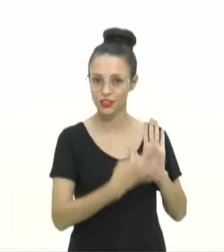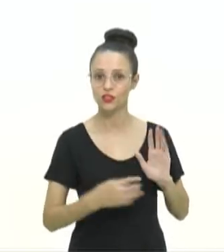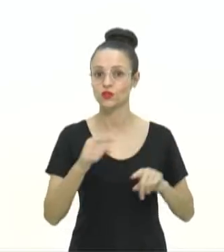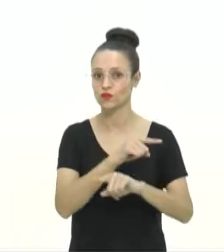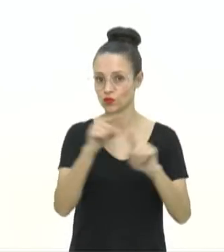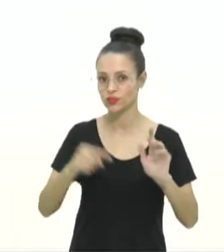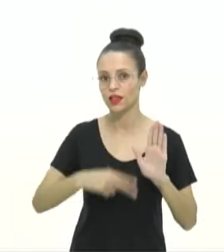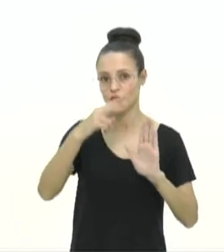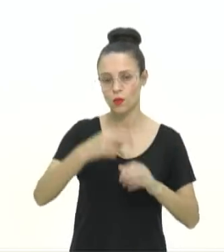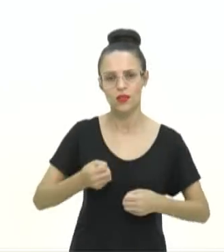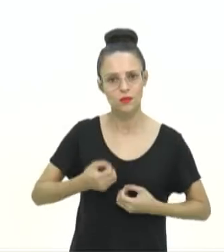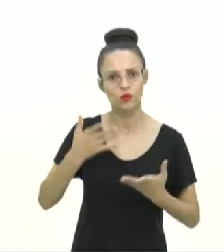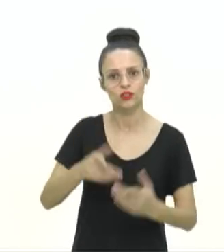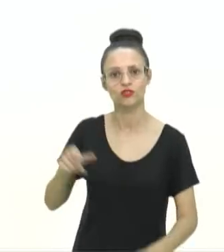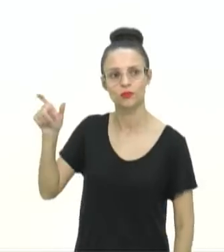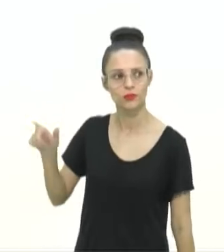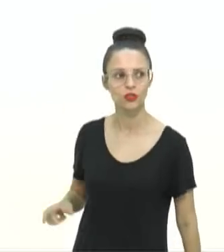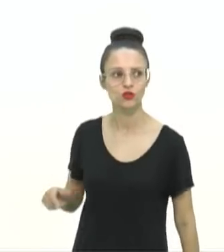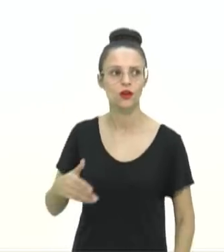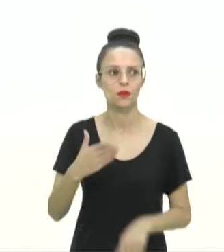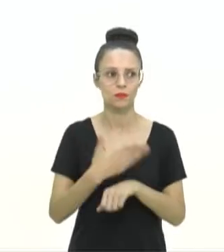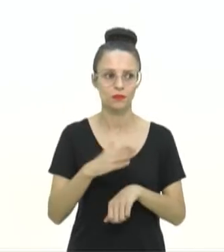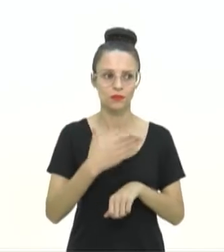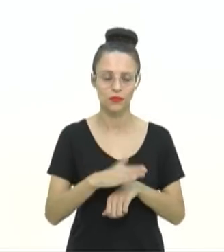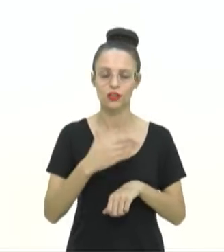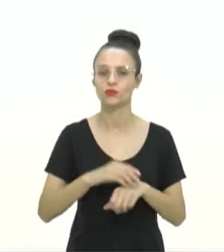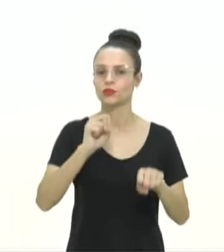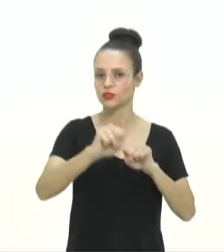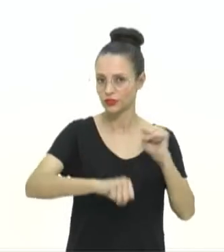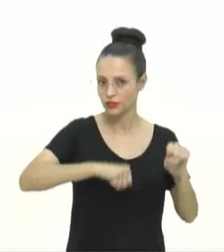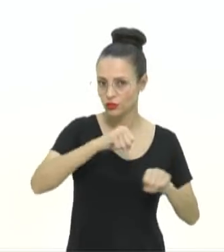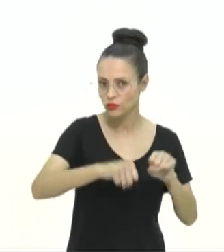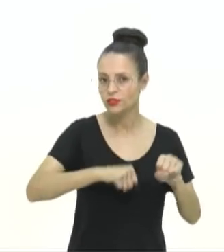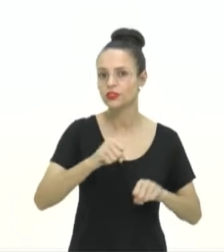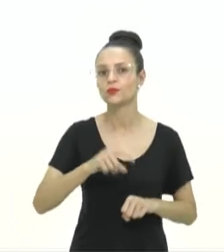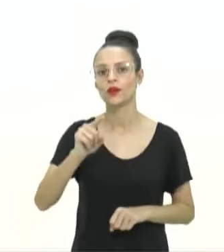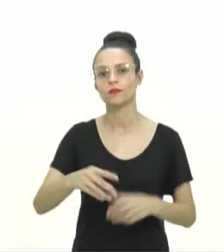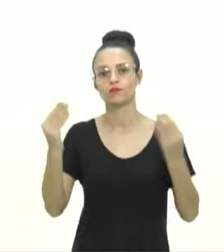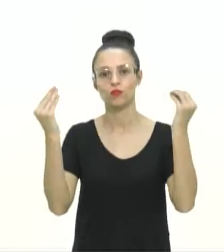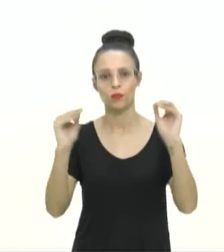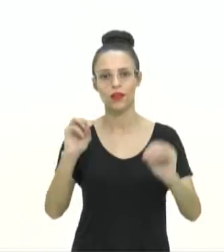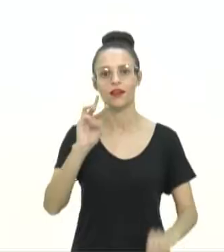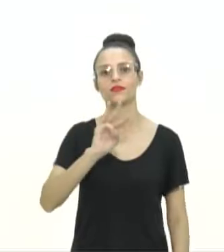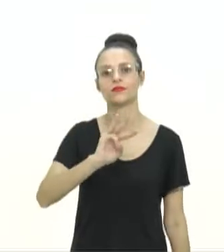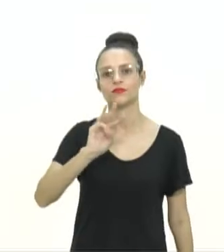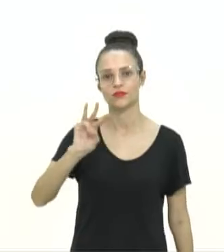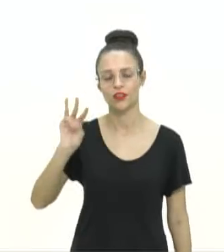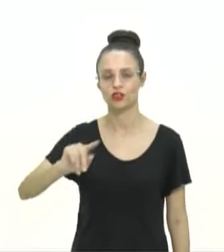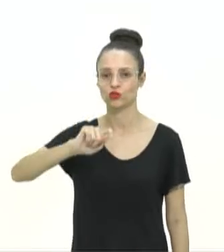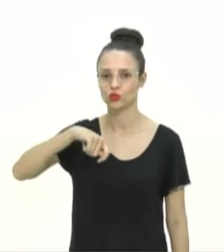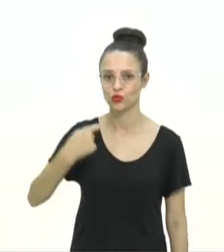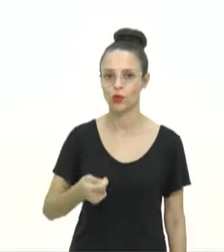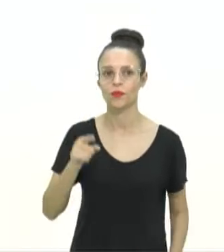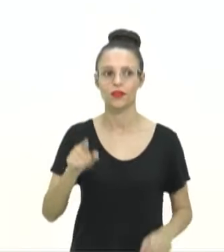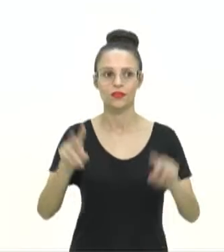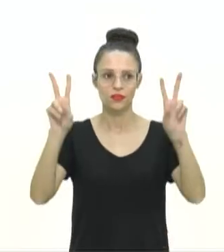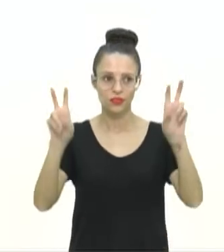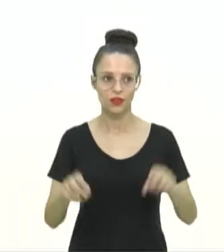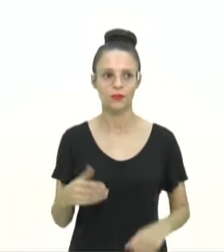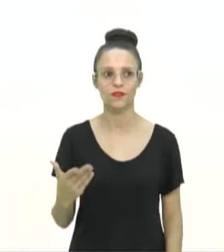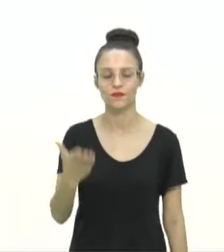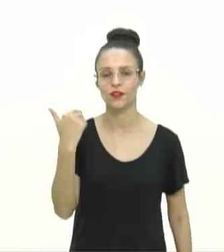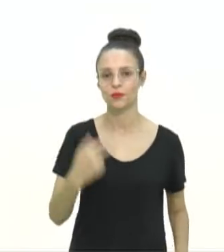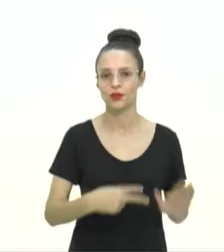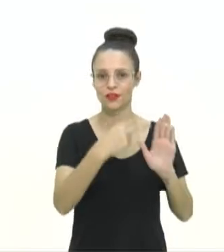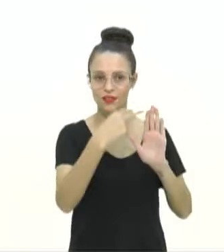é um depoimento de um praticante de ciclismo ou cicloturismo e foi publicado em um site que trata desse tema. Vamos